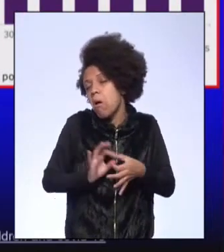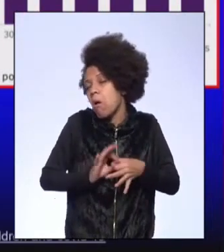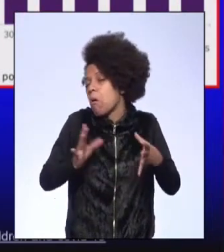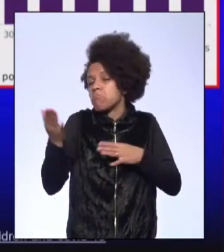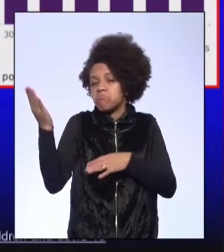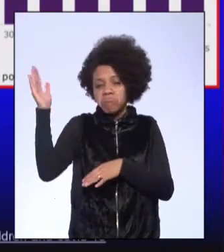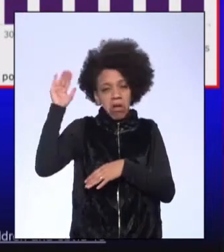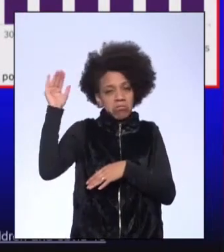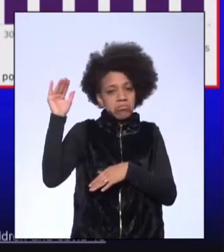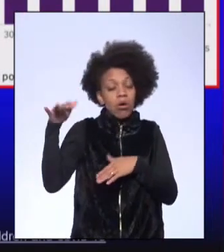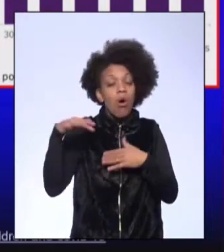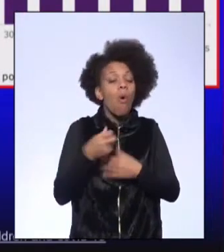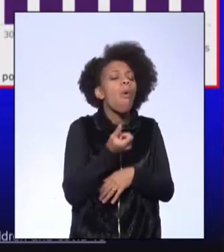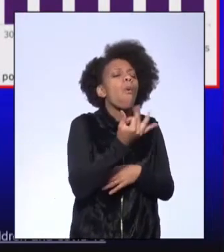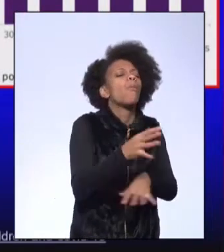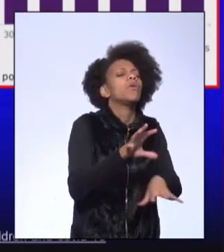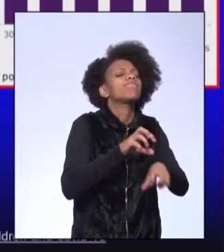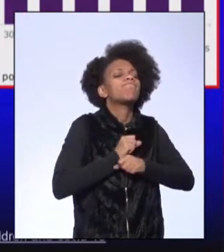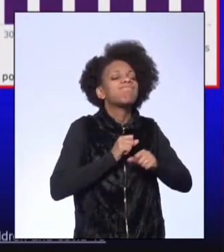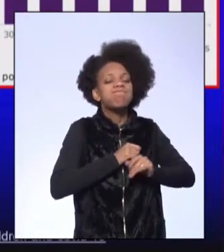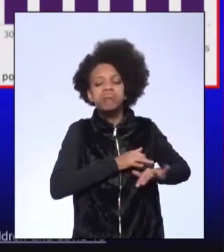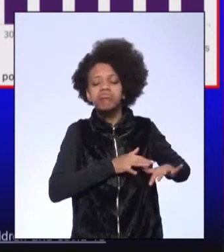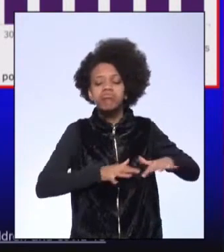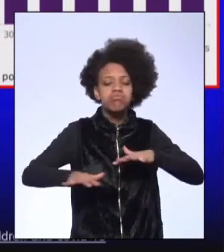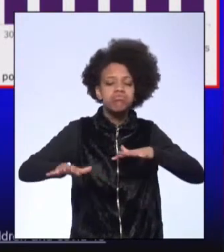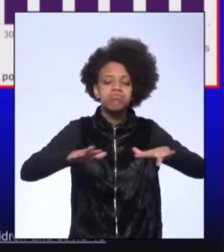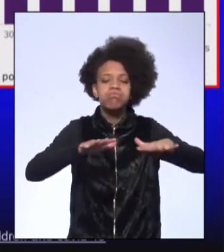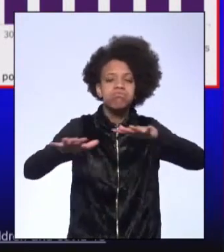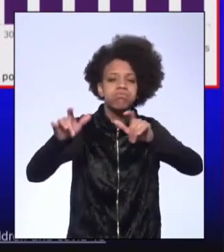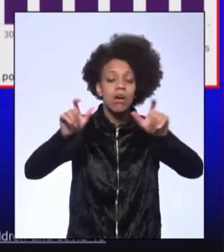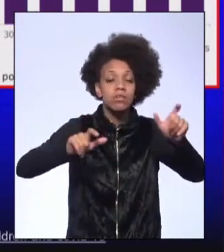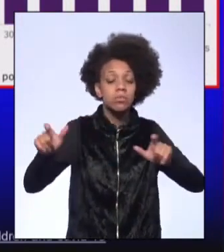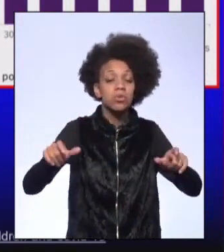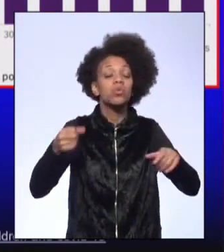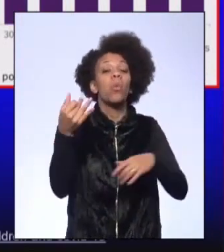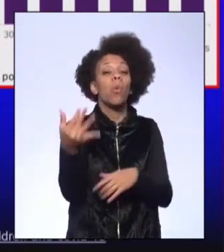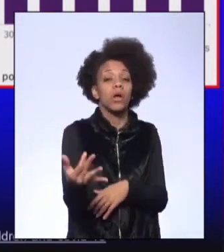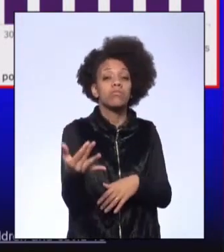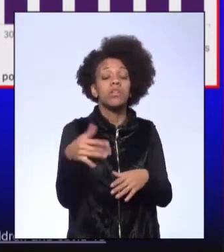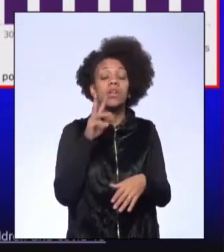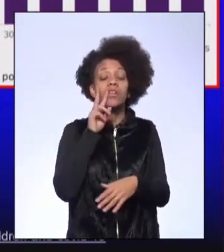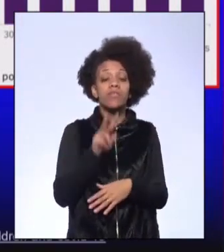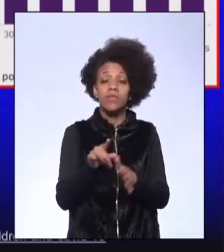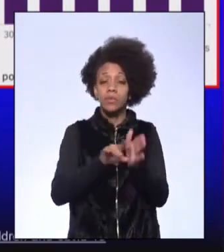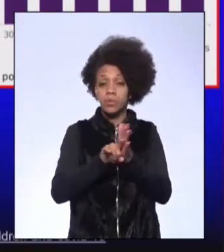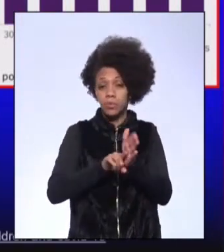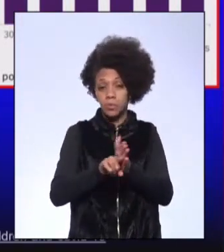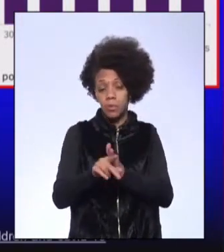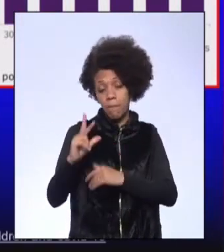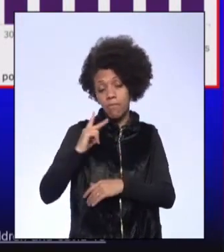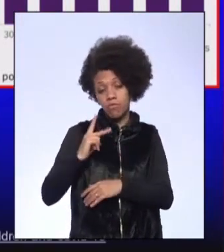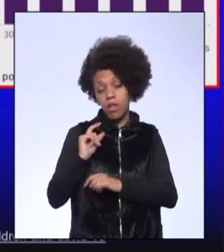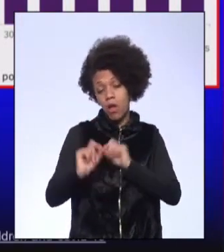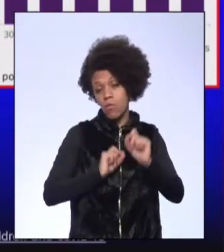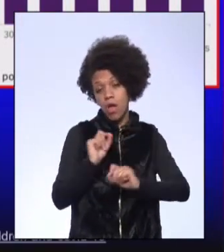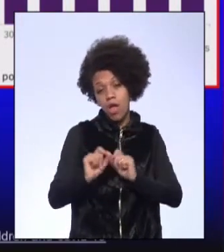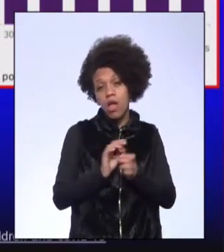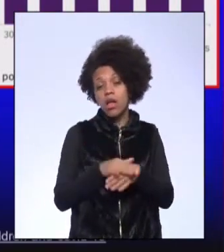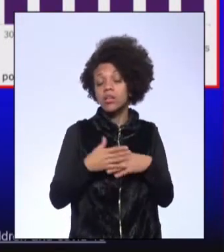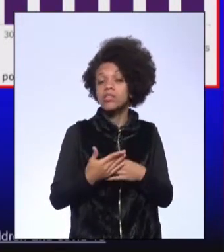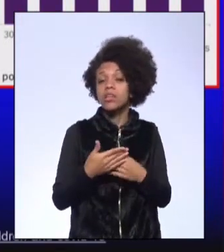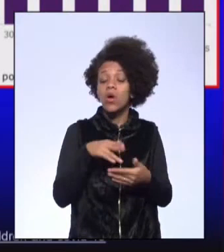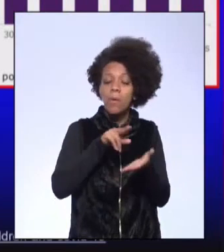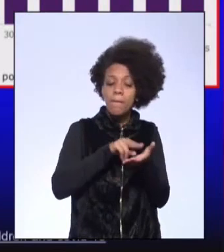adulto, quantos se infectavam ao redor. E o que eles viram nesse estudo, em particular, é que aqueles